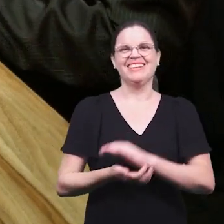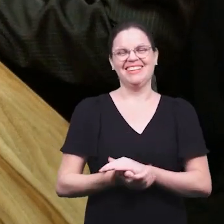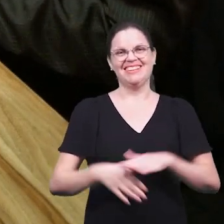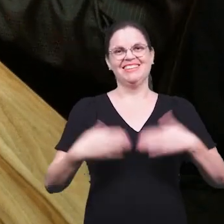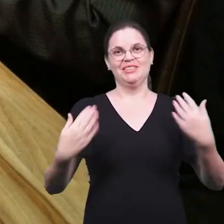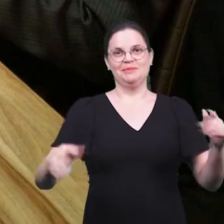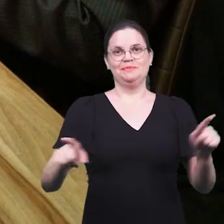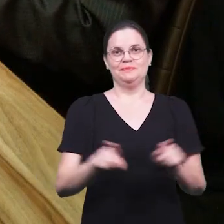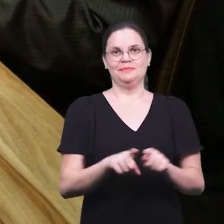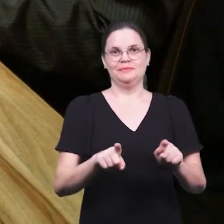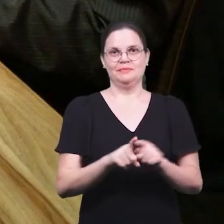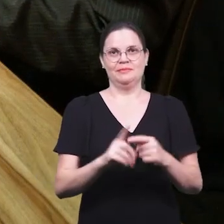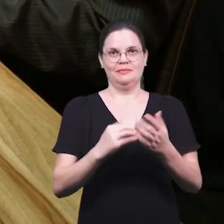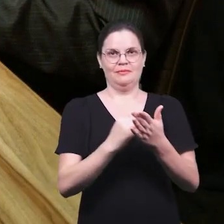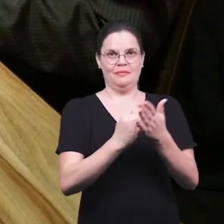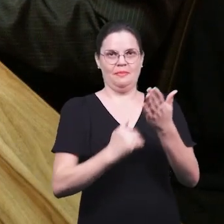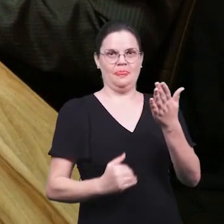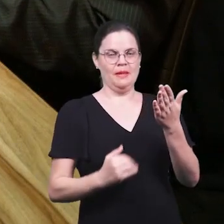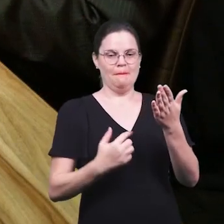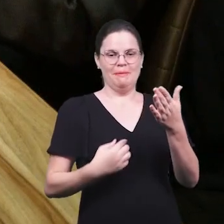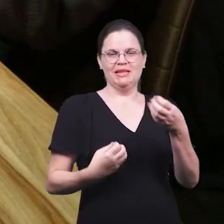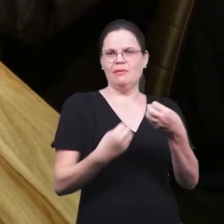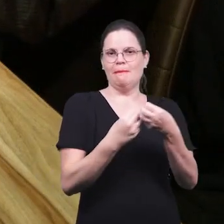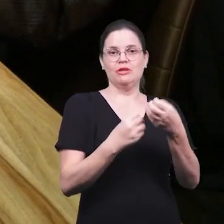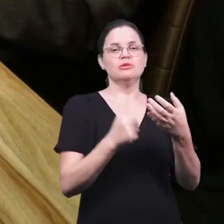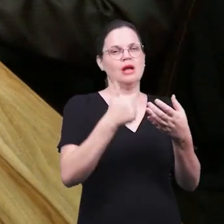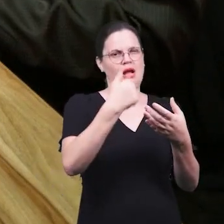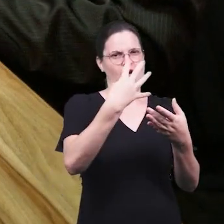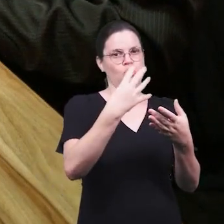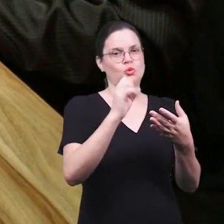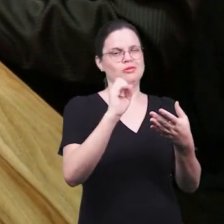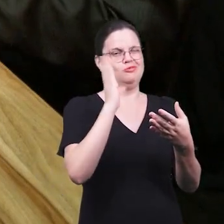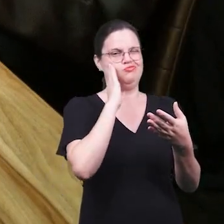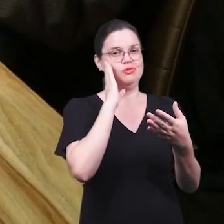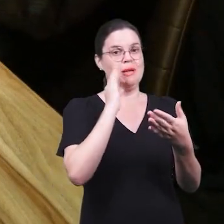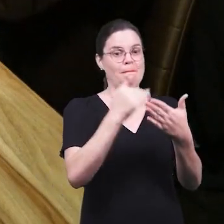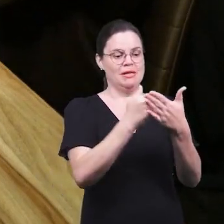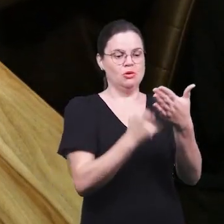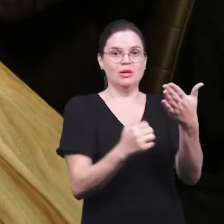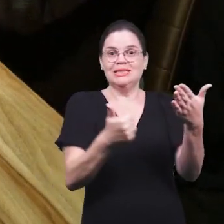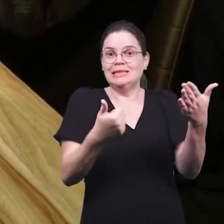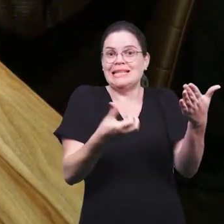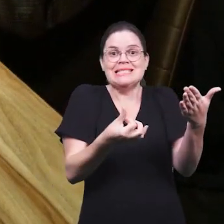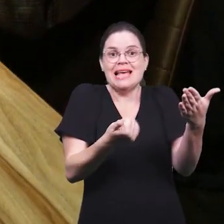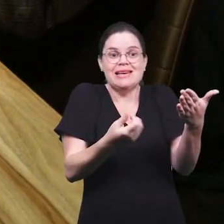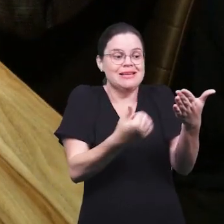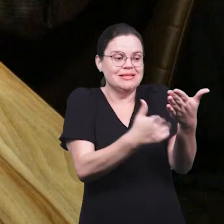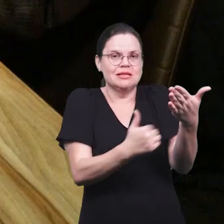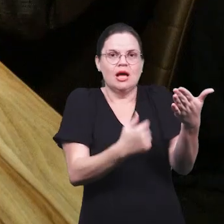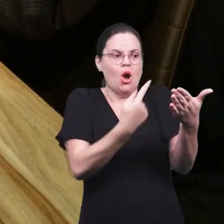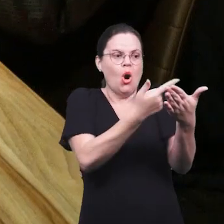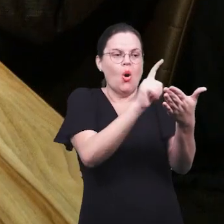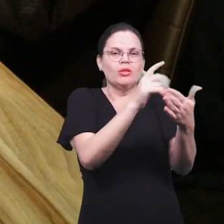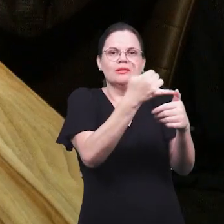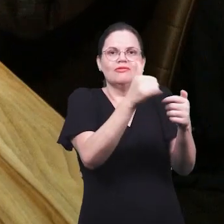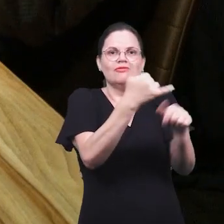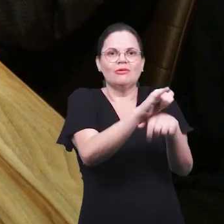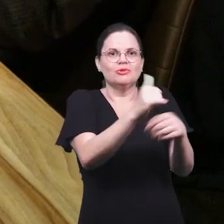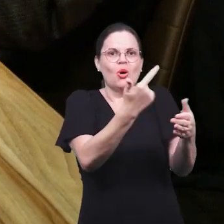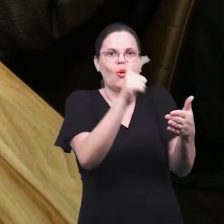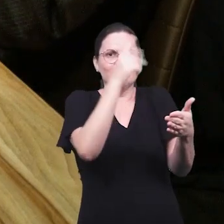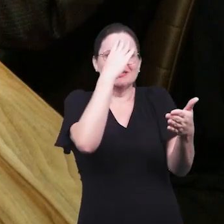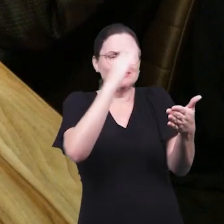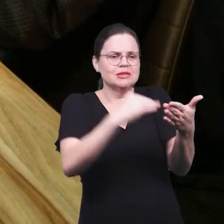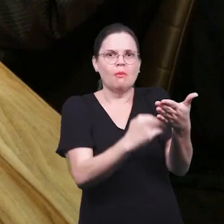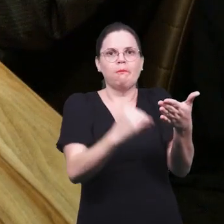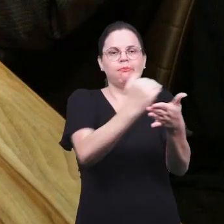comemoração, foi a alegria. Pagou né? Pagou a pizza. Pagou a pizza. E assim, fora das vagas, mas sabendo que estava muito